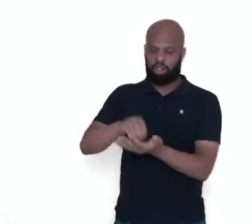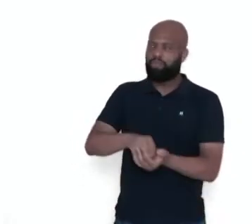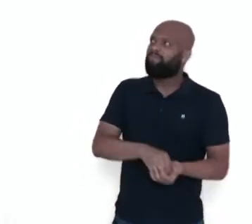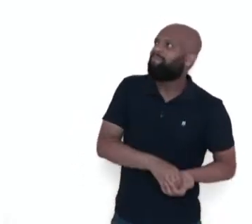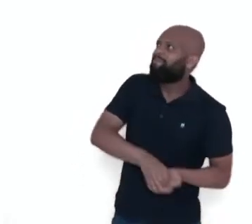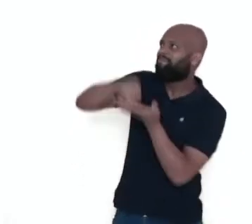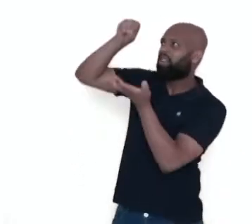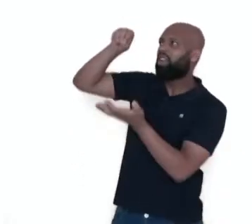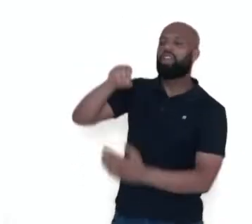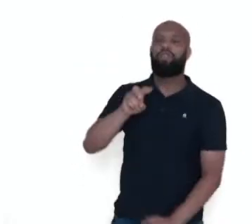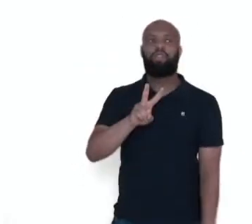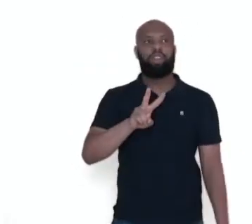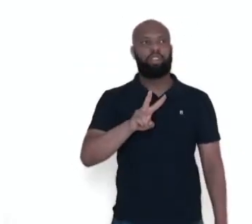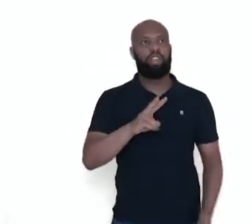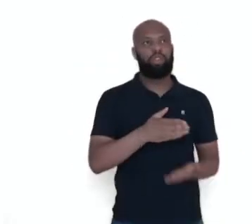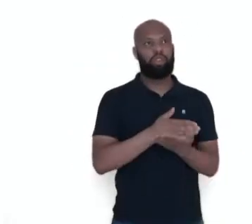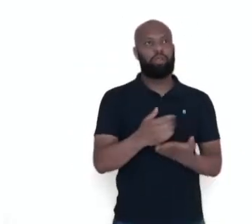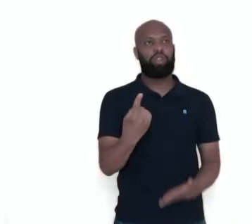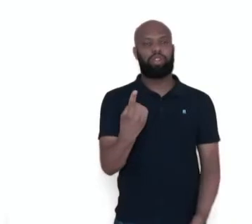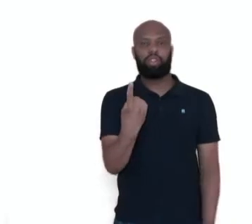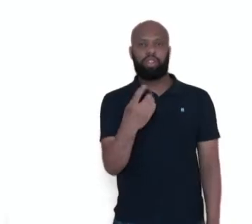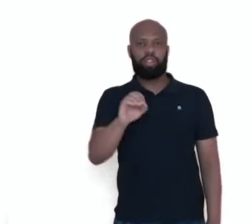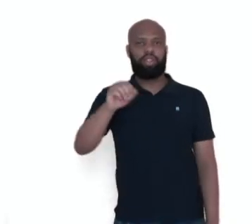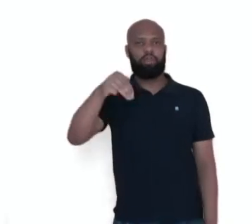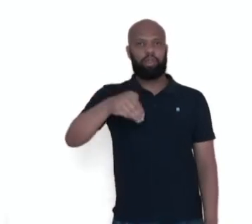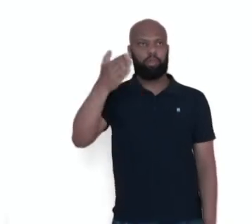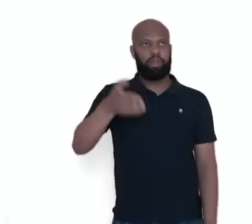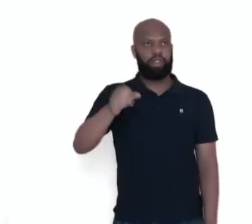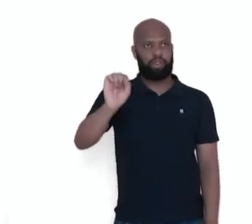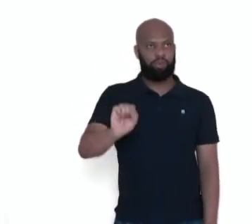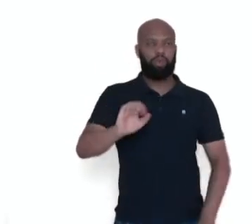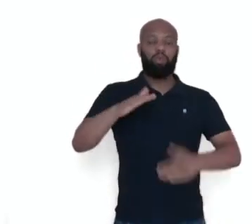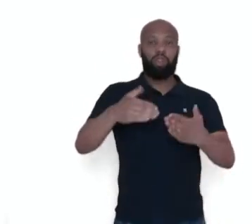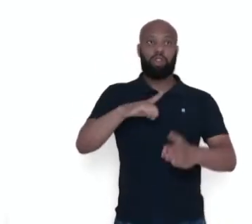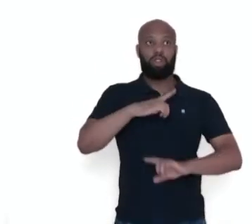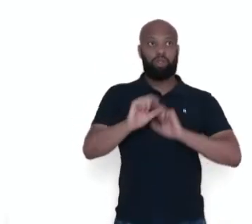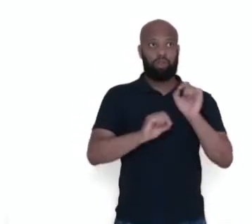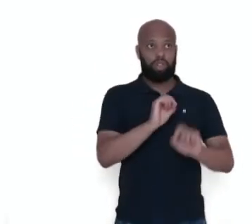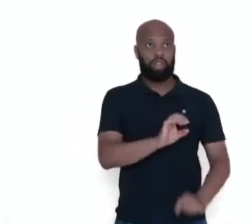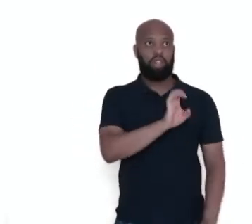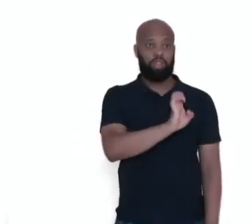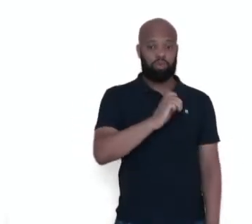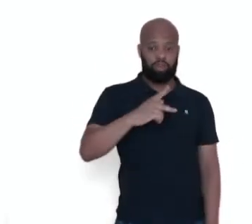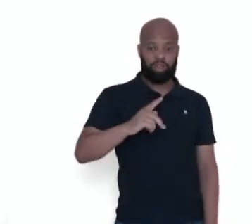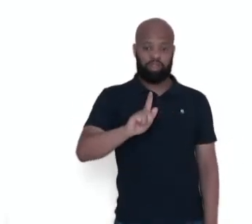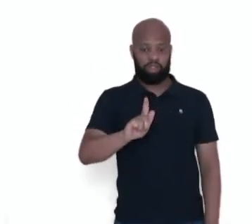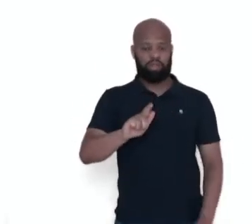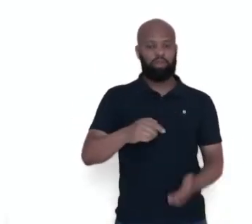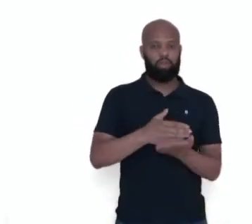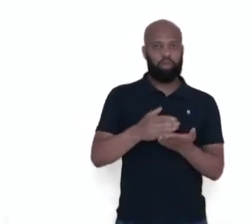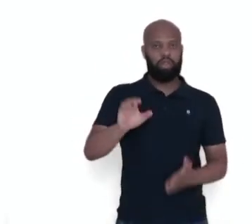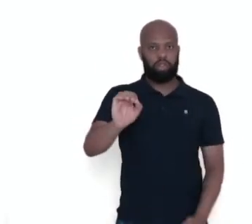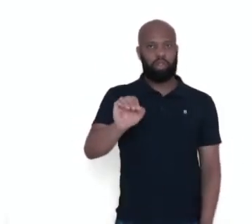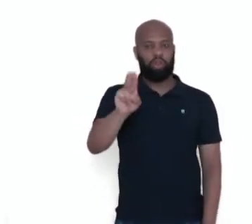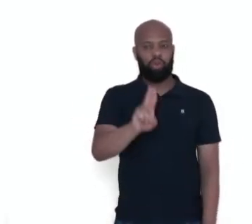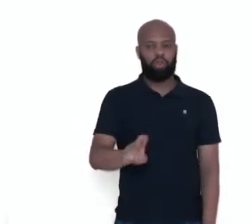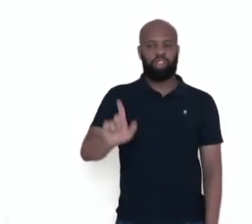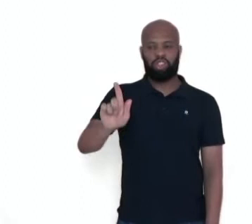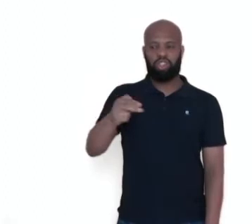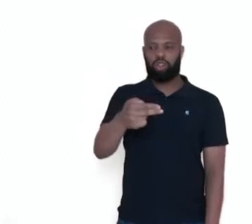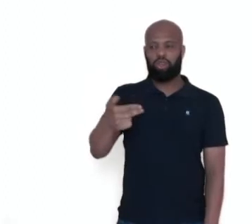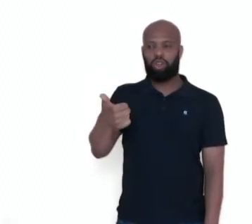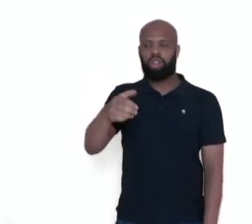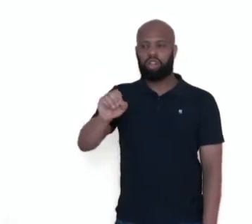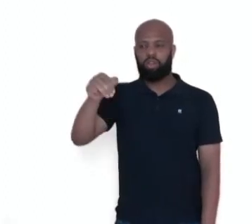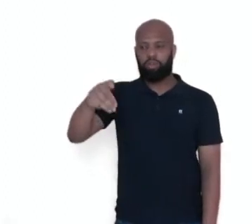de 10 metros por segundo. Admita que a energia potencial inicial seja nula. Use G como 10 metros por